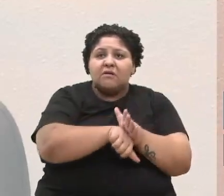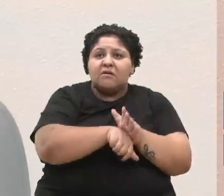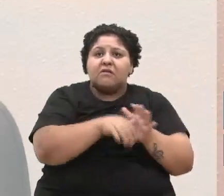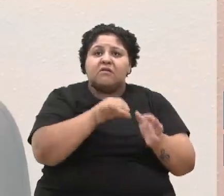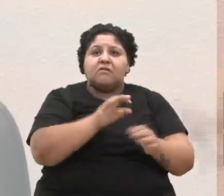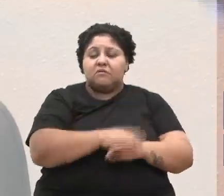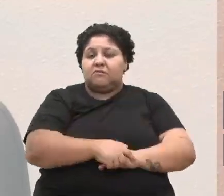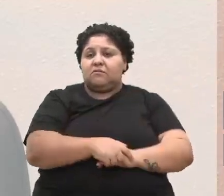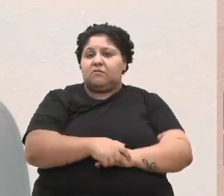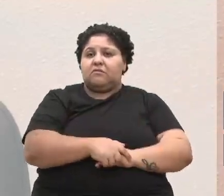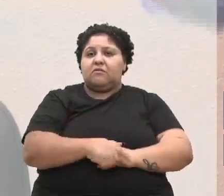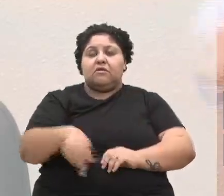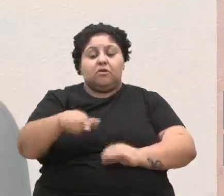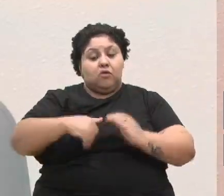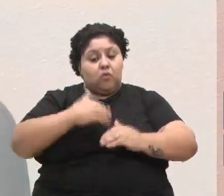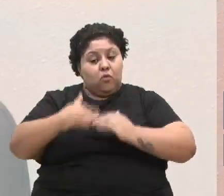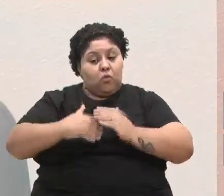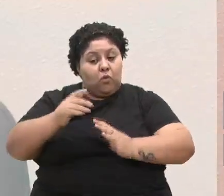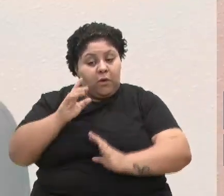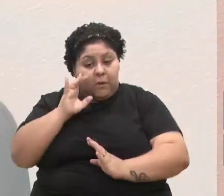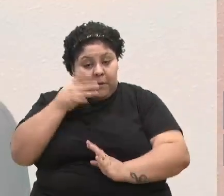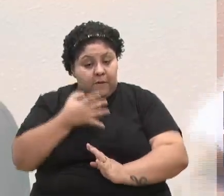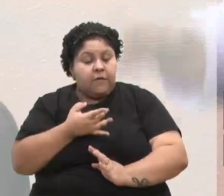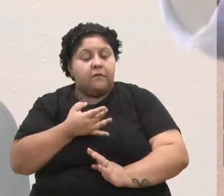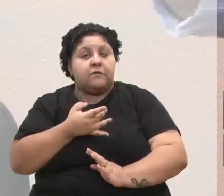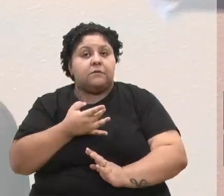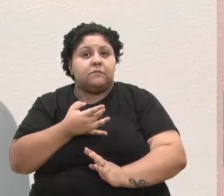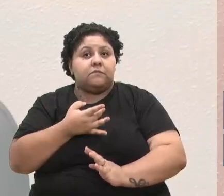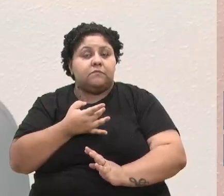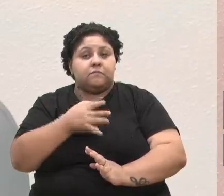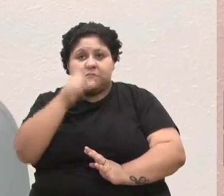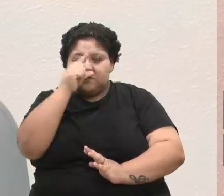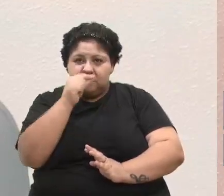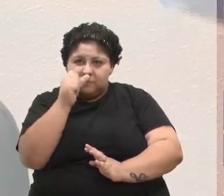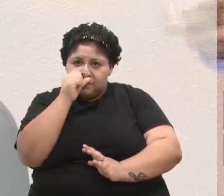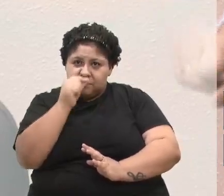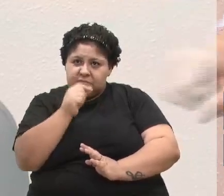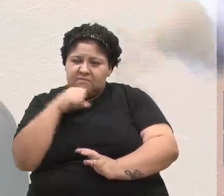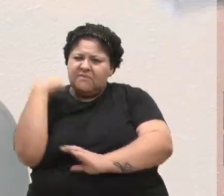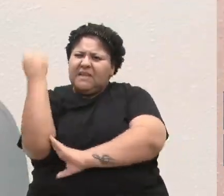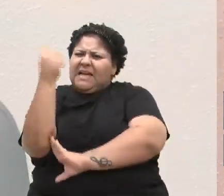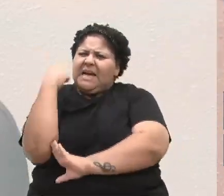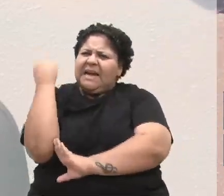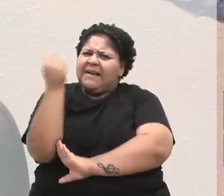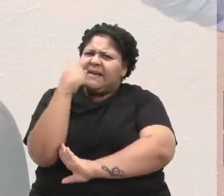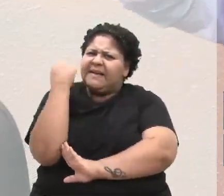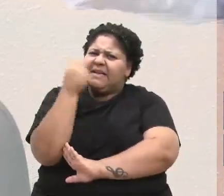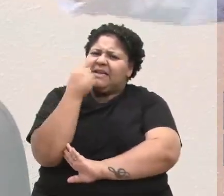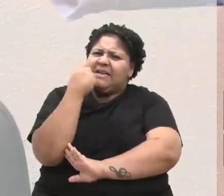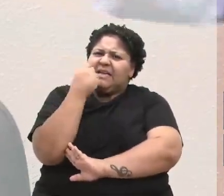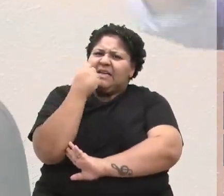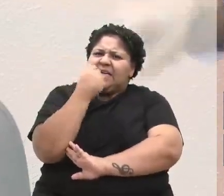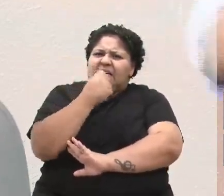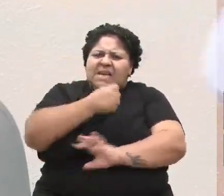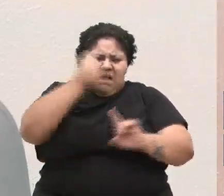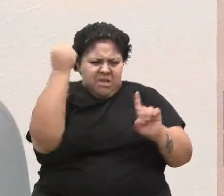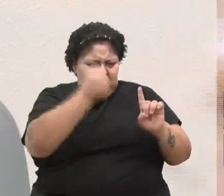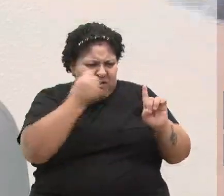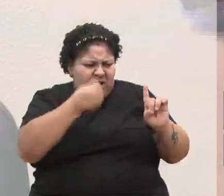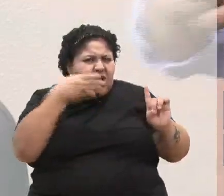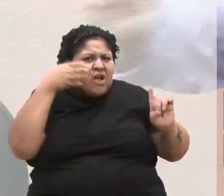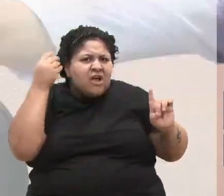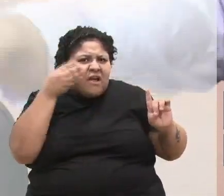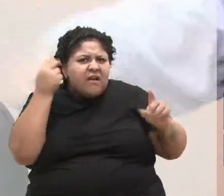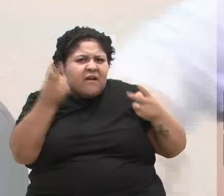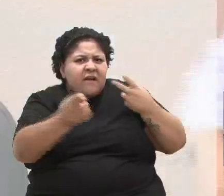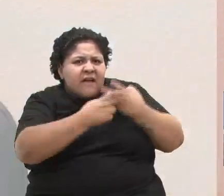gelo. Quando aconteceu, vereador Fantinella, aquele crime gravíssimo, que aquele torturador de gatos lá foi preso, ele